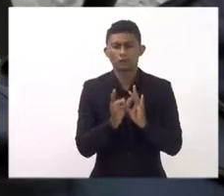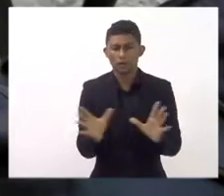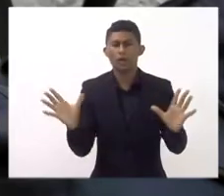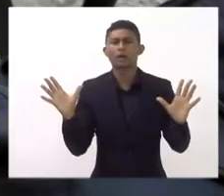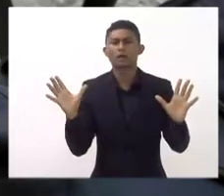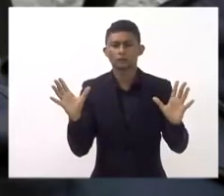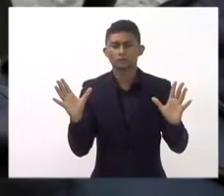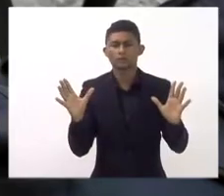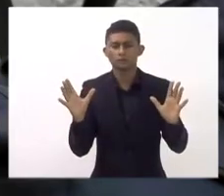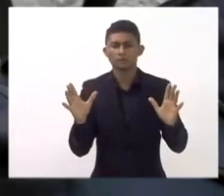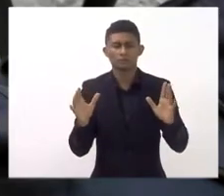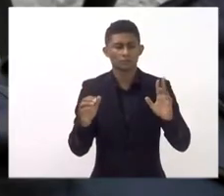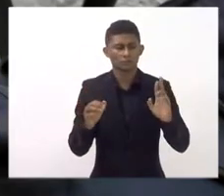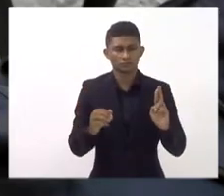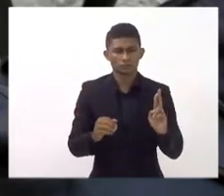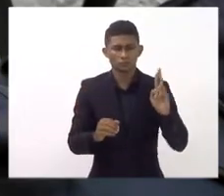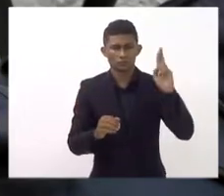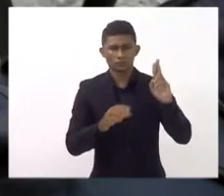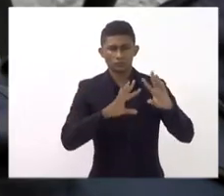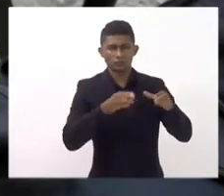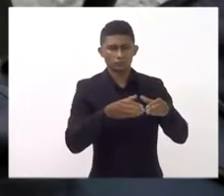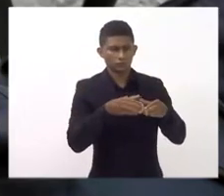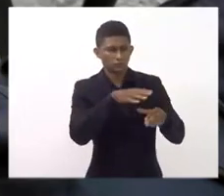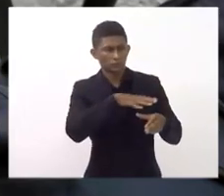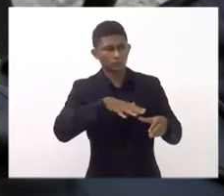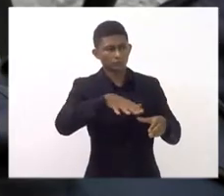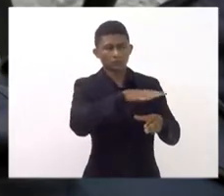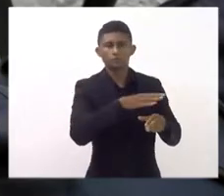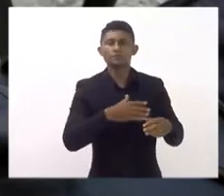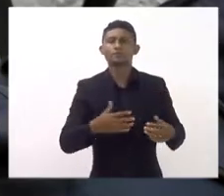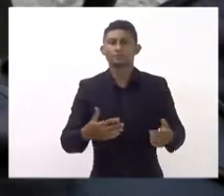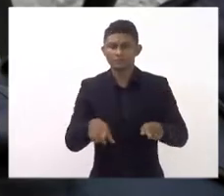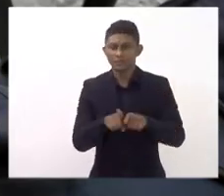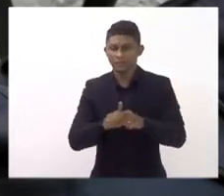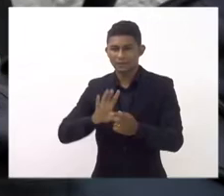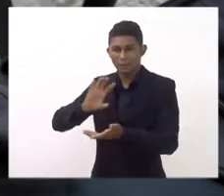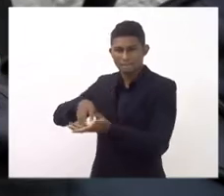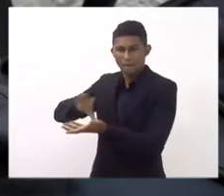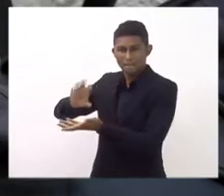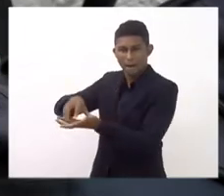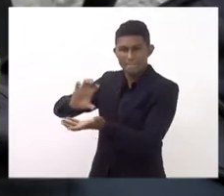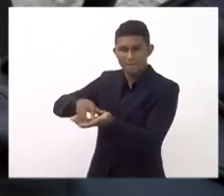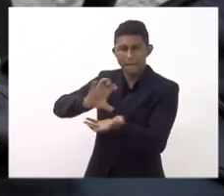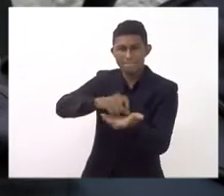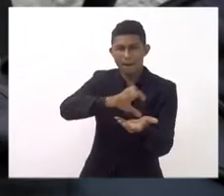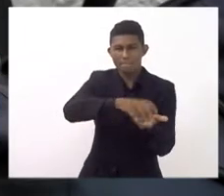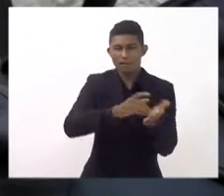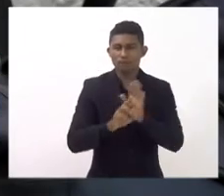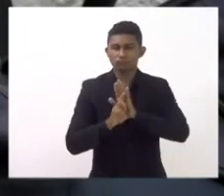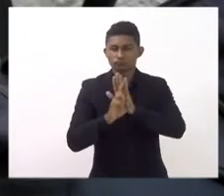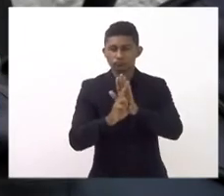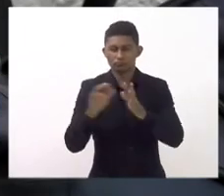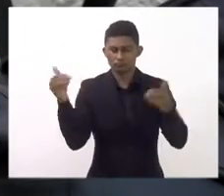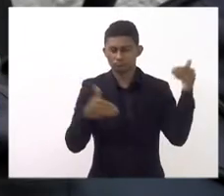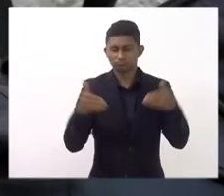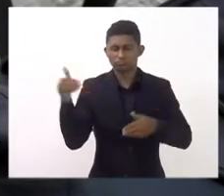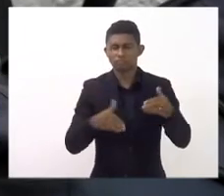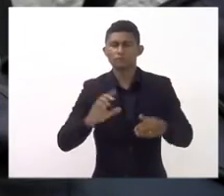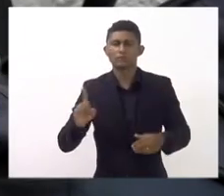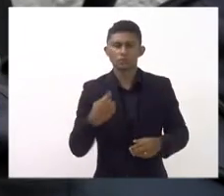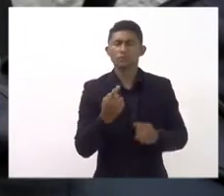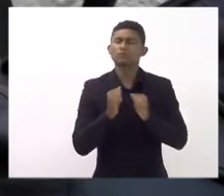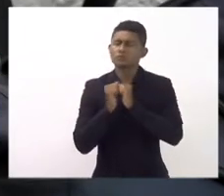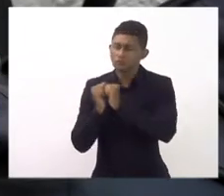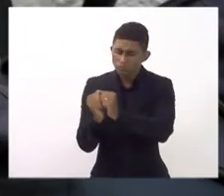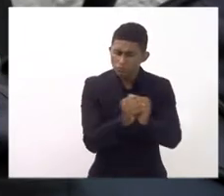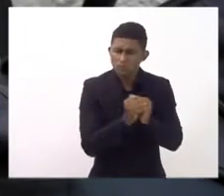através da reitoria, da pró-reitoria de extensão e dos campos aqui representados, que nós estamos à disposição para entrarmos juntos nessa